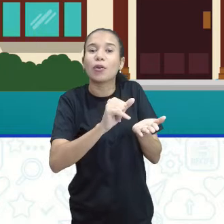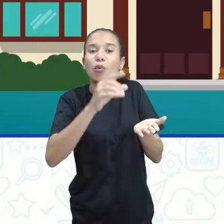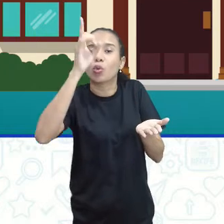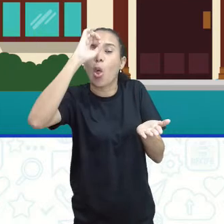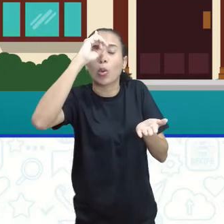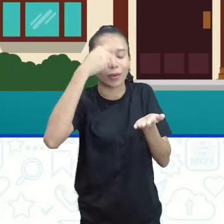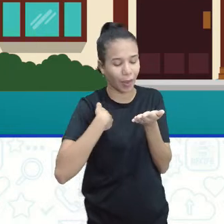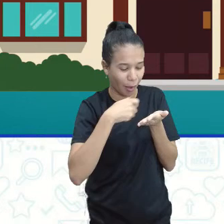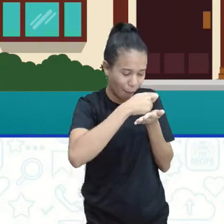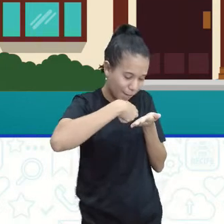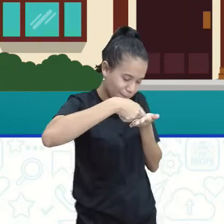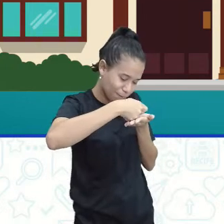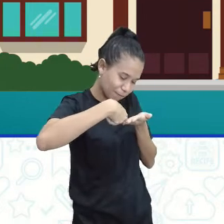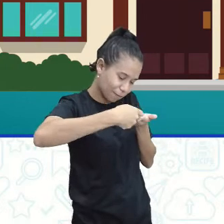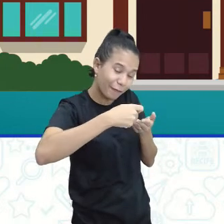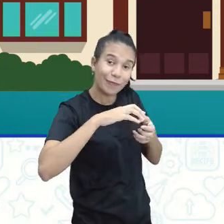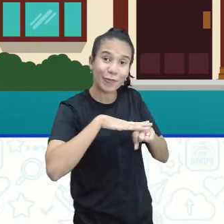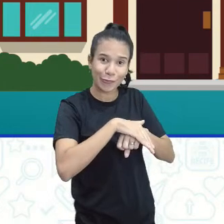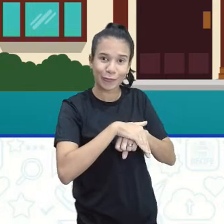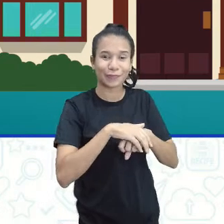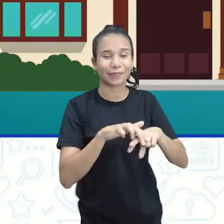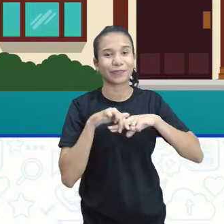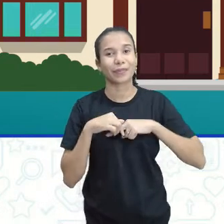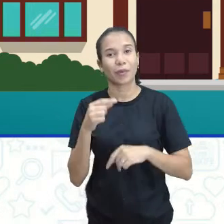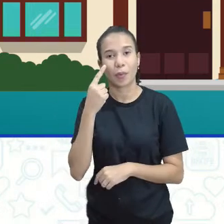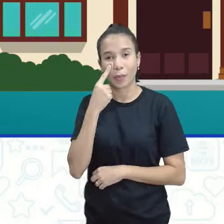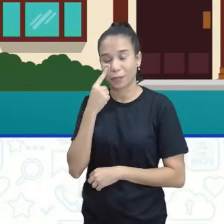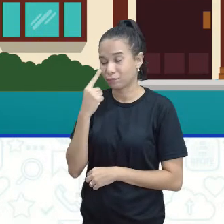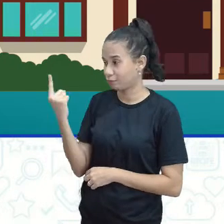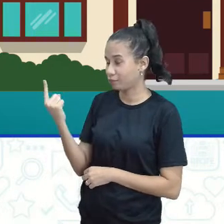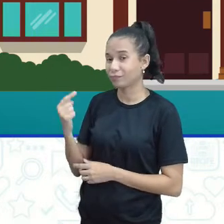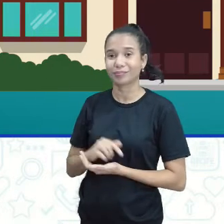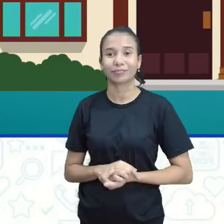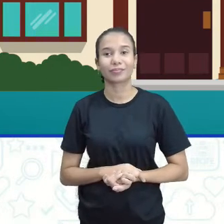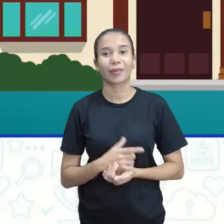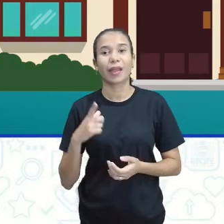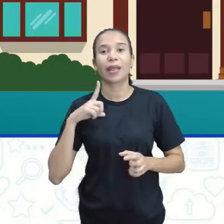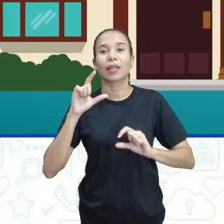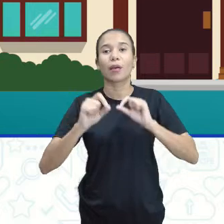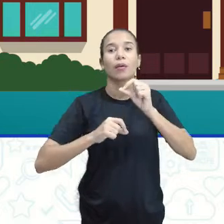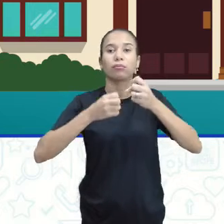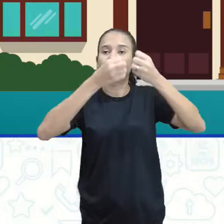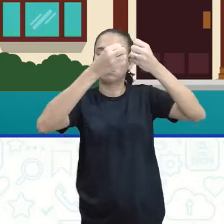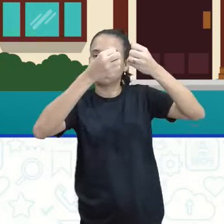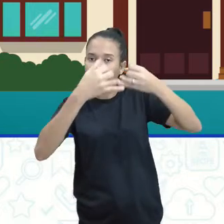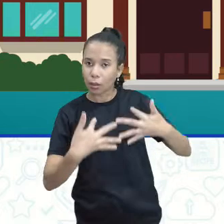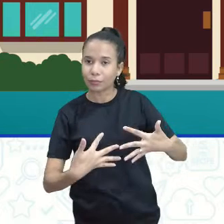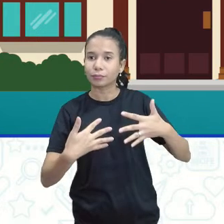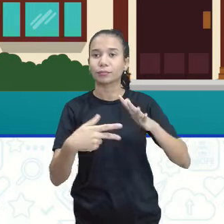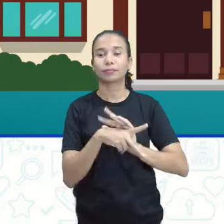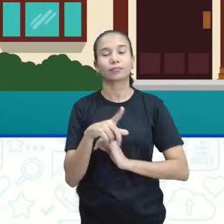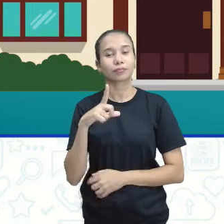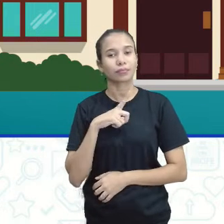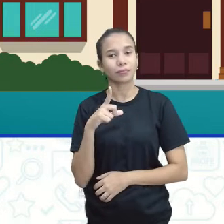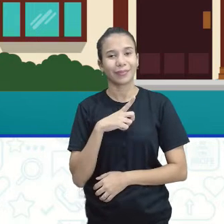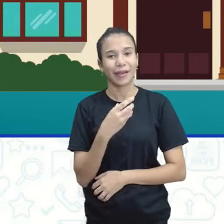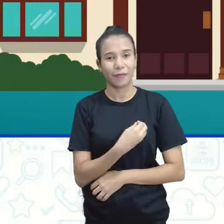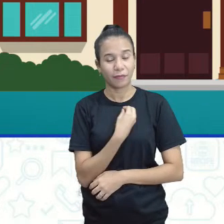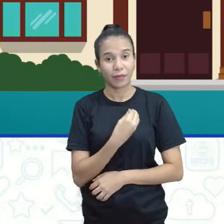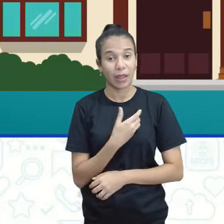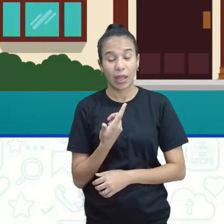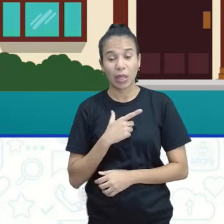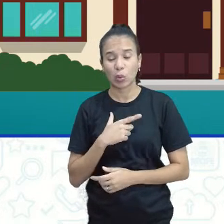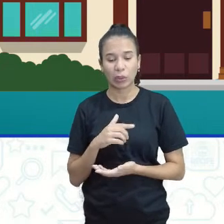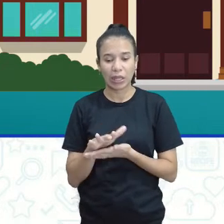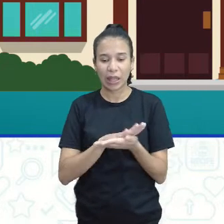noites. Então, vejam, aqui a gente tem o quê? Um relato prosaico, né? Aparentemente sem nada